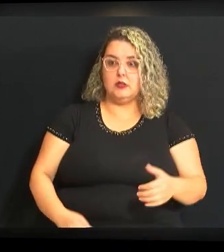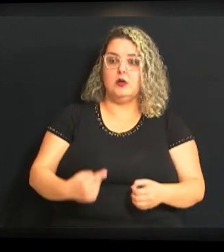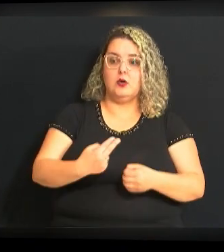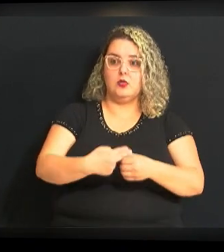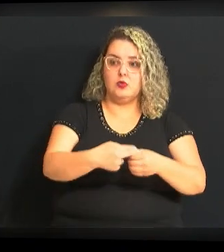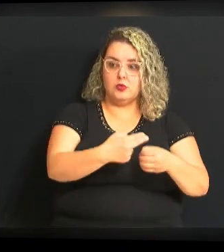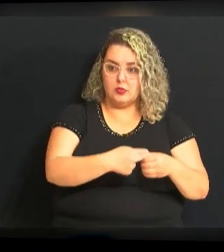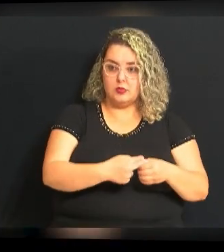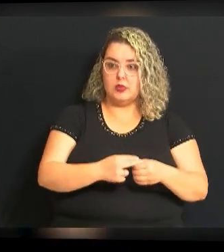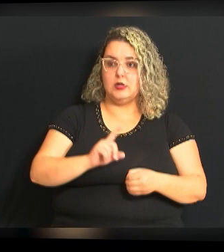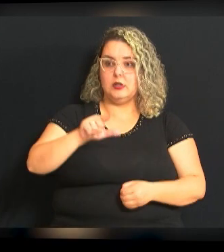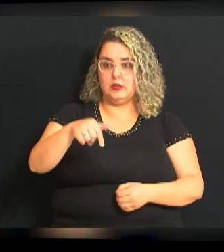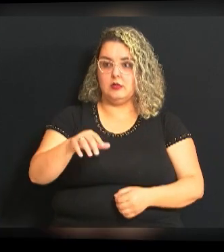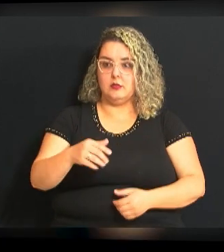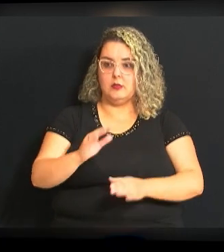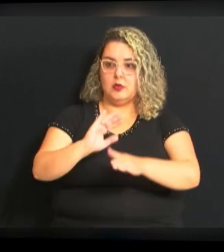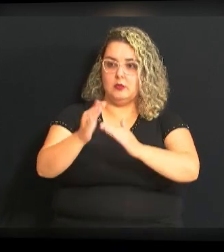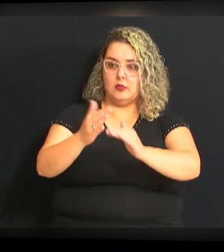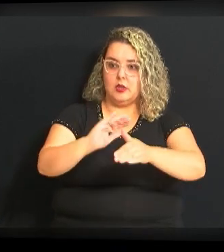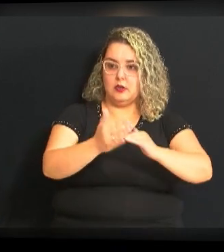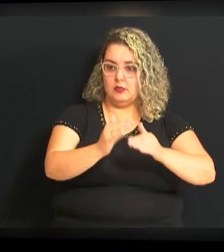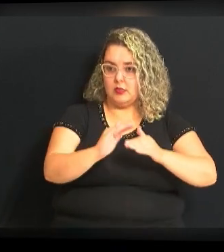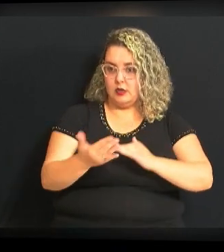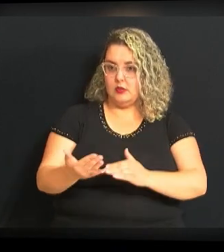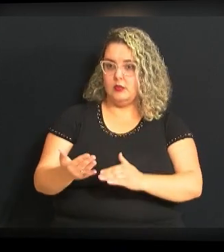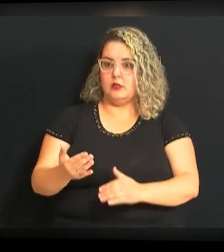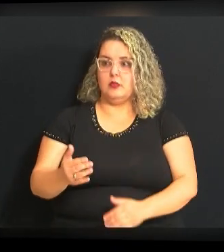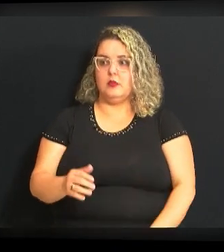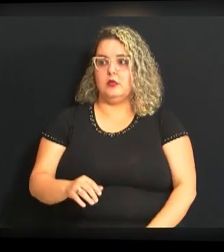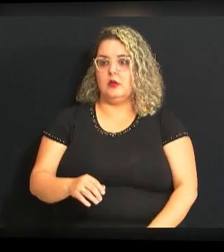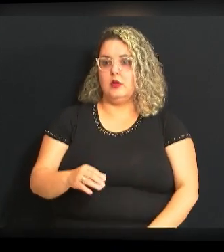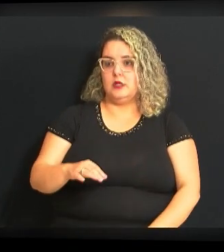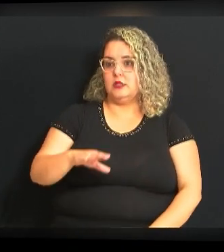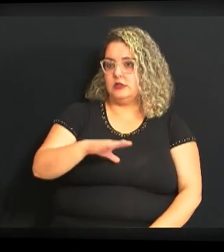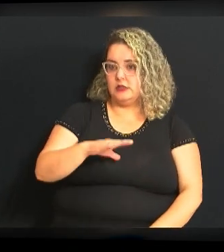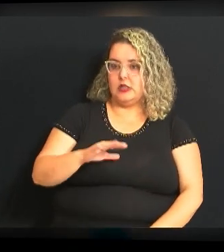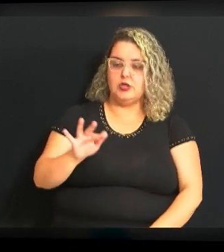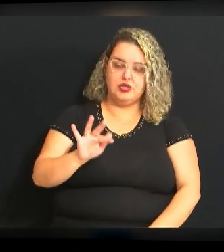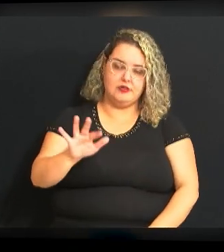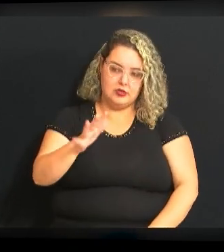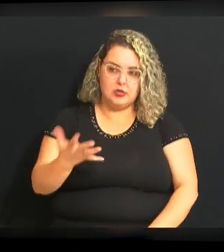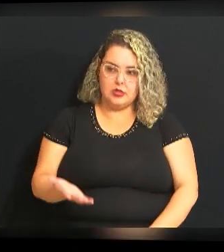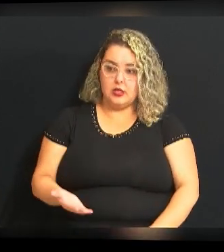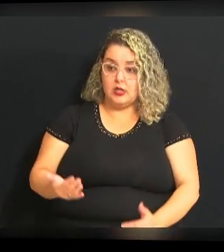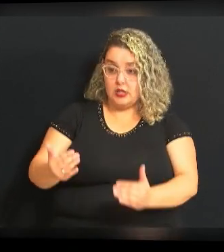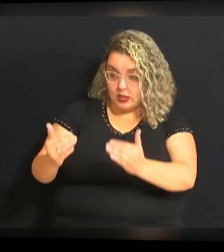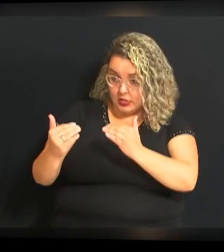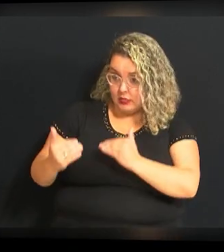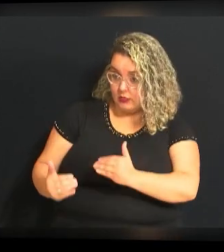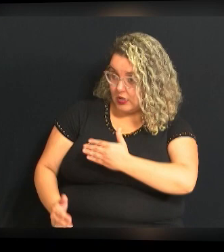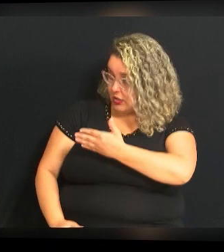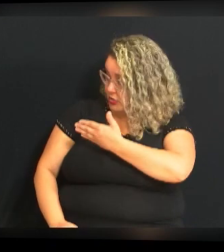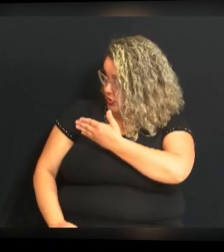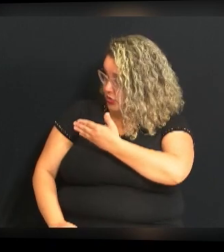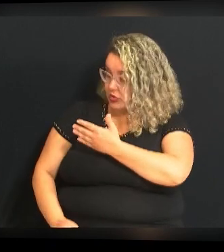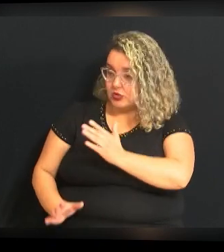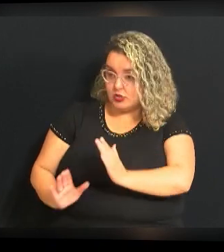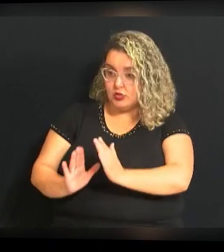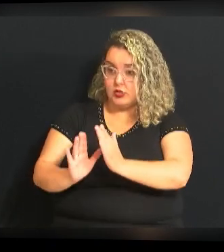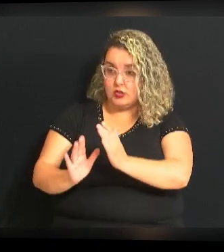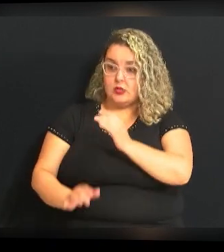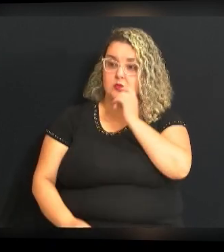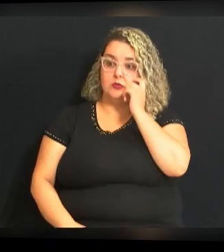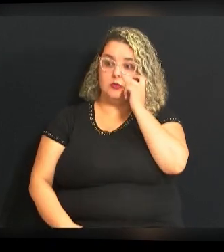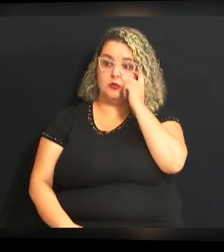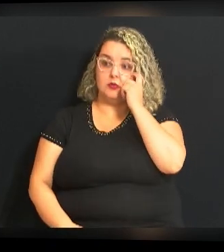da Unicamp, depois a gente tem alguns bairros aqui, o bairro Cidade Universitária e tal. E aqui embaixo, bem aqui na frente, essa parte